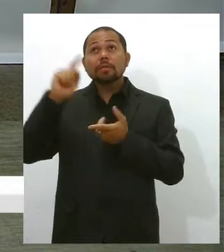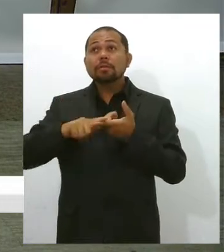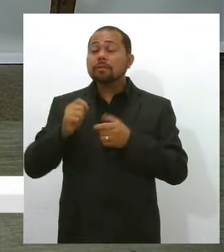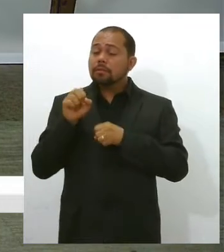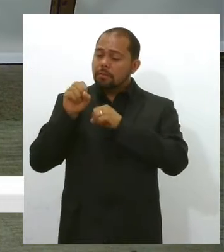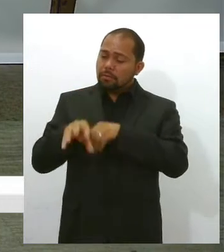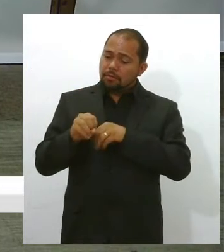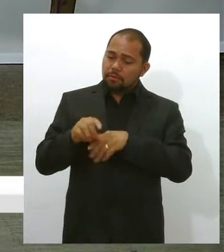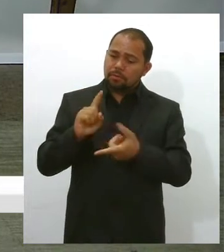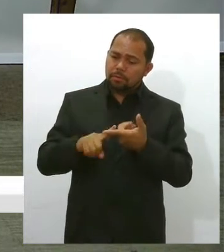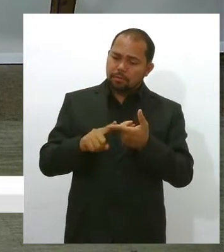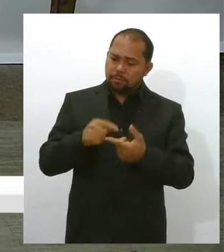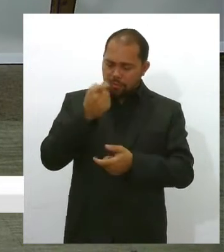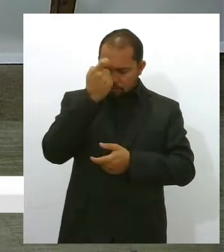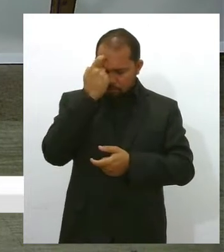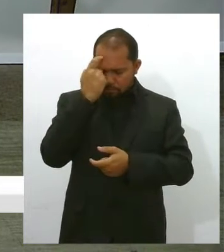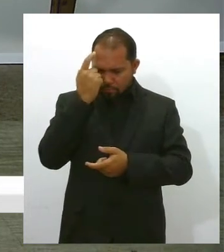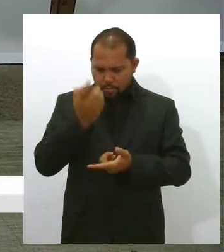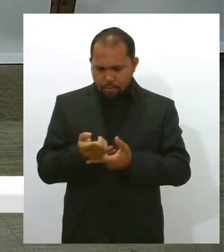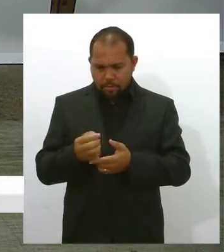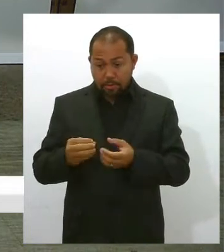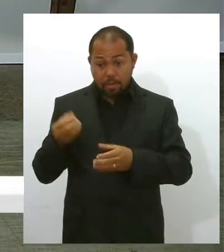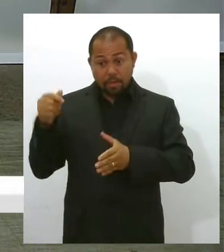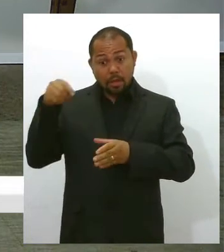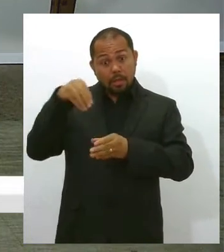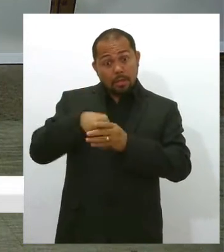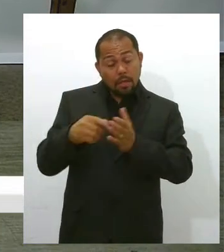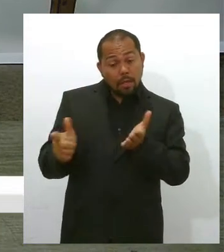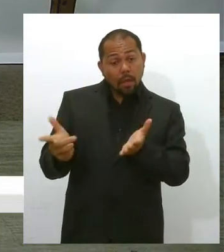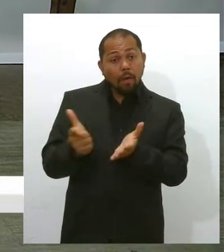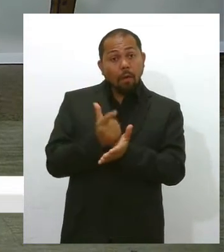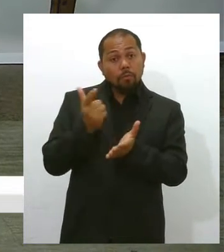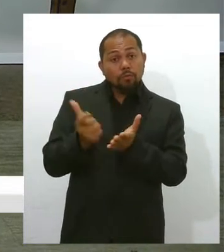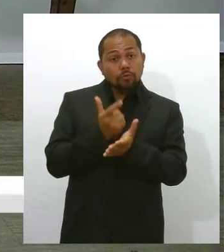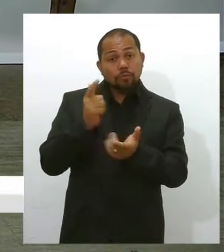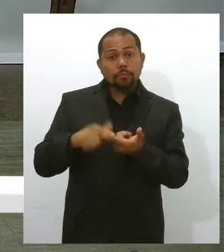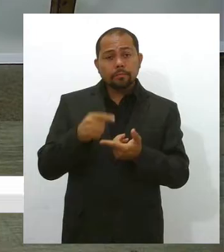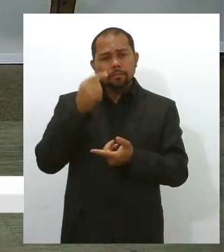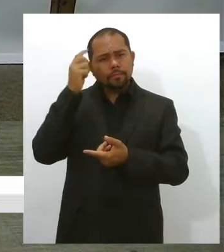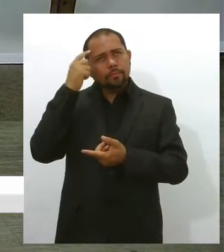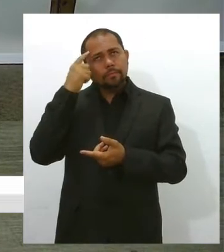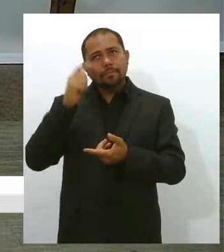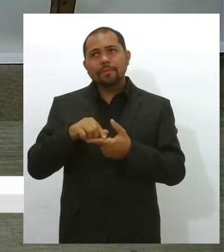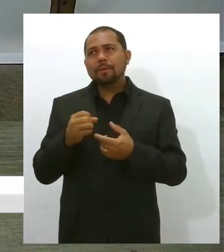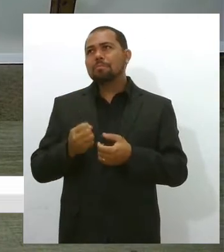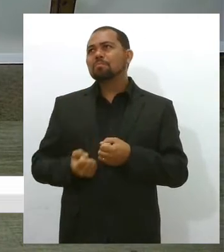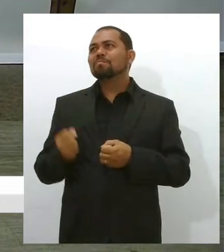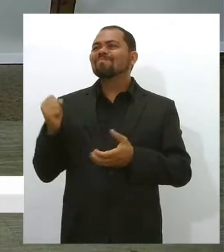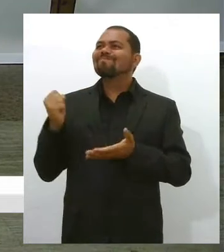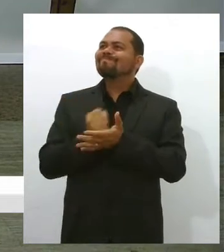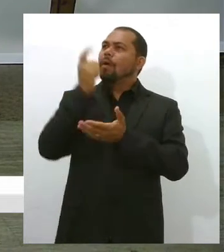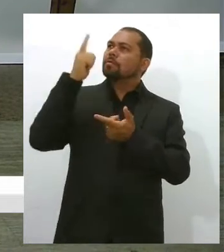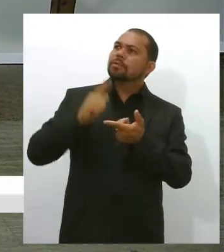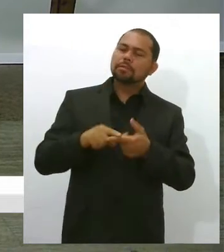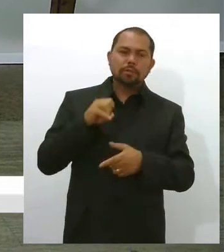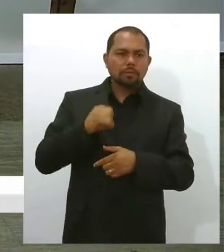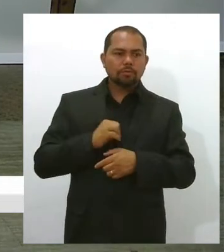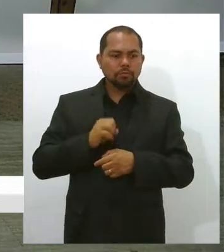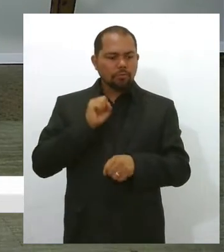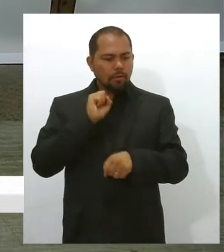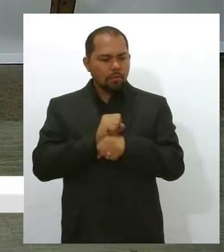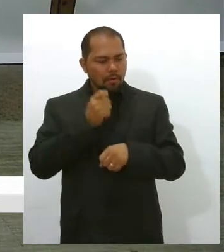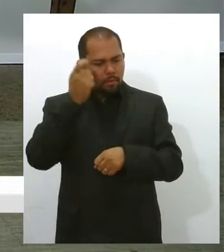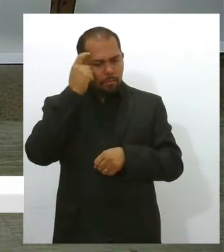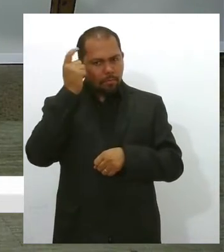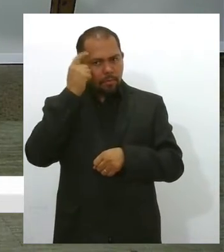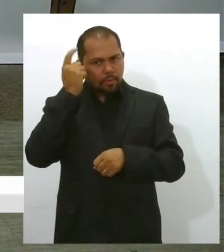faz parte do livro, que vocês pensam, poxa, se eu não tivesse, nesse caminho de refletir essa paternagem, talvez eu não